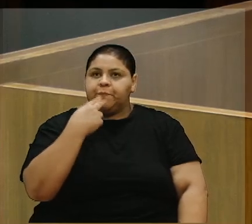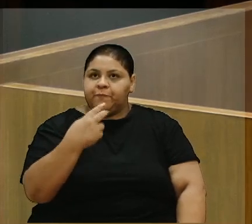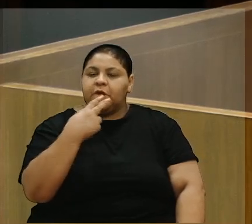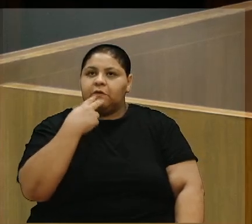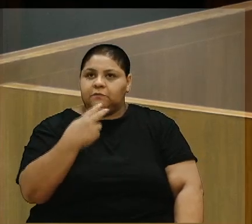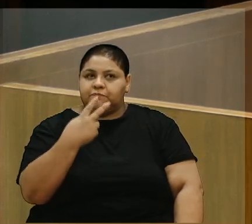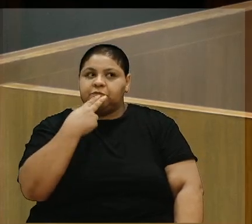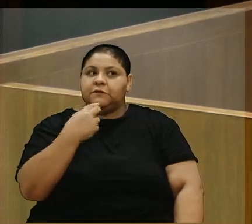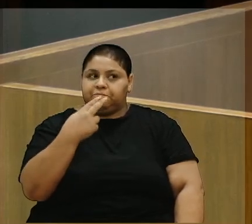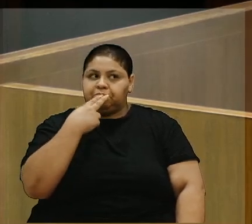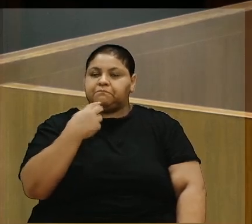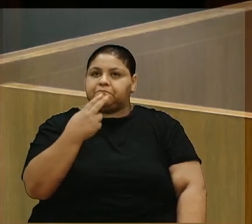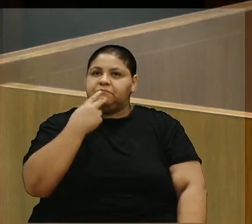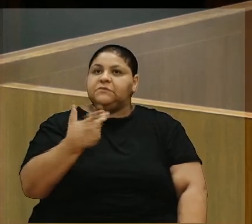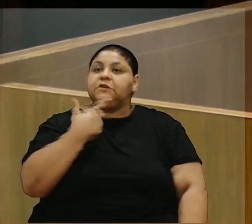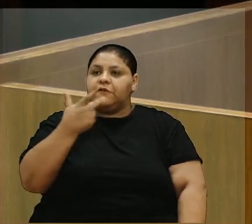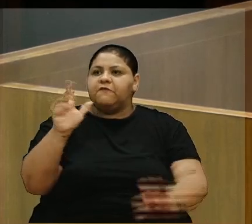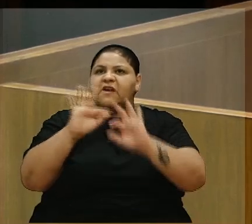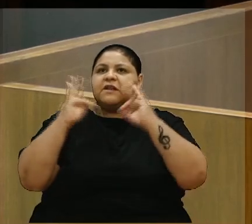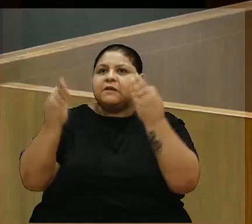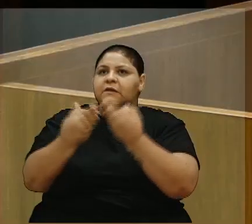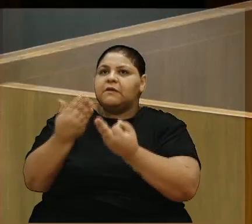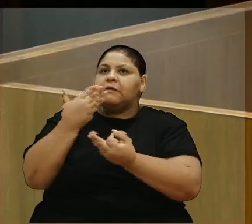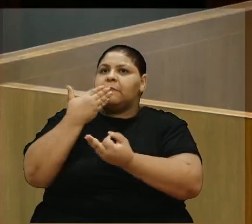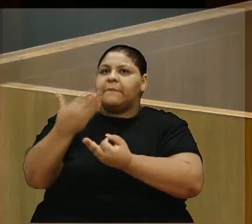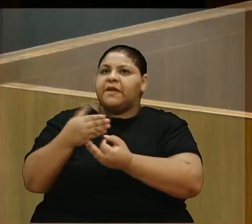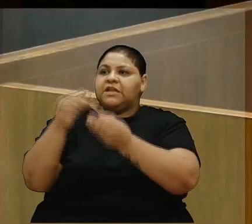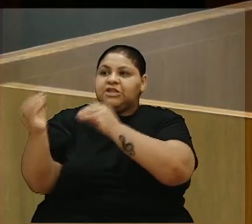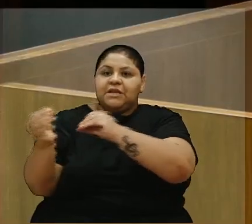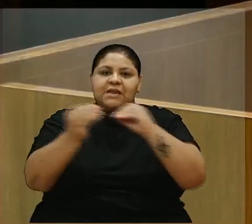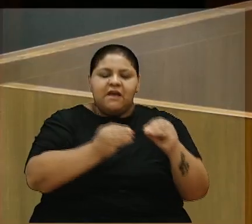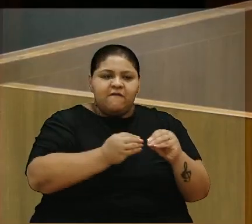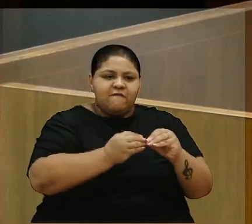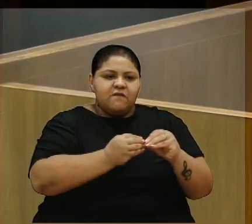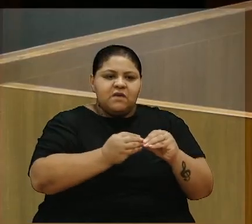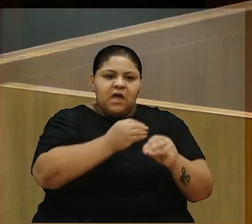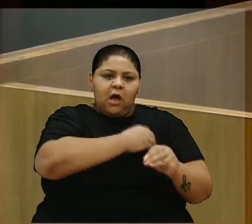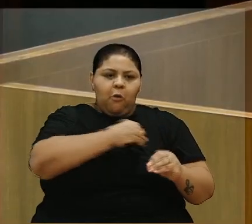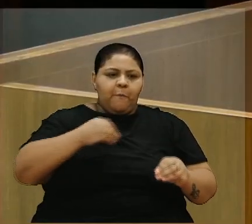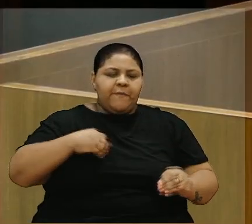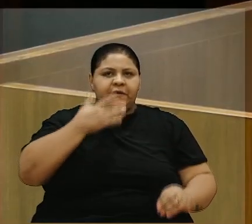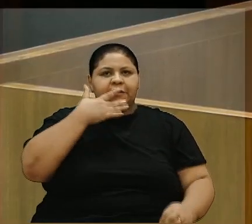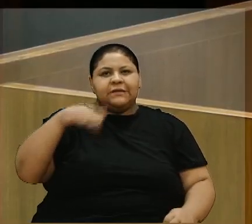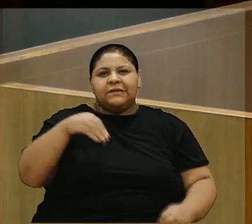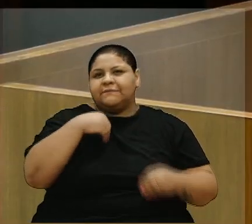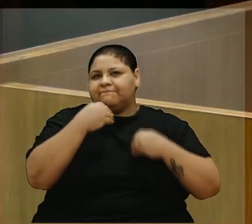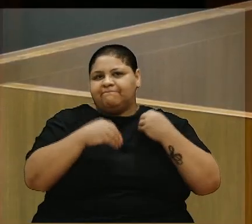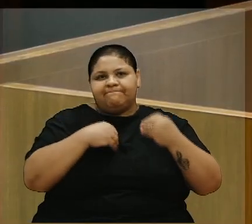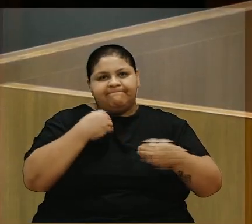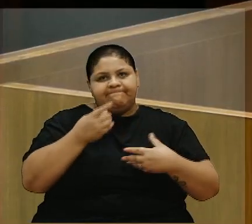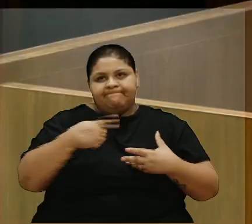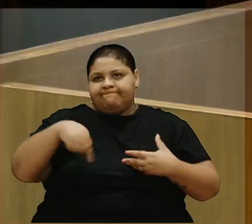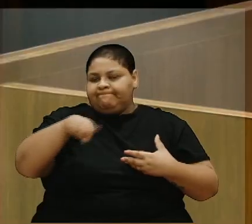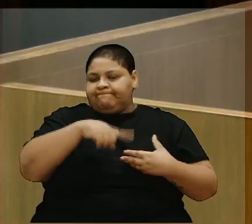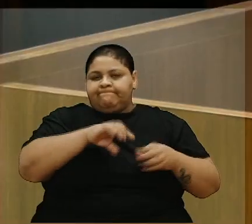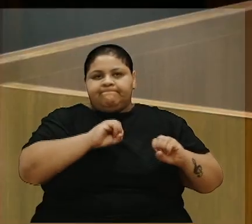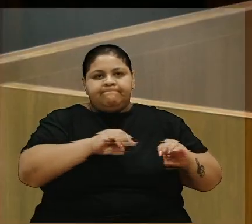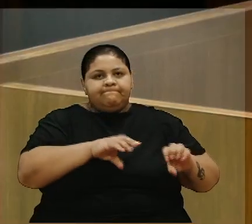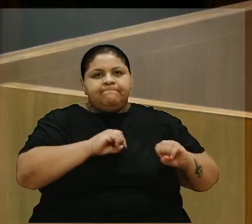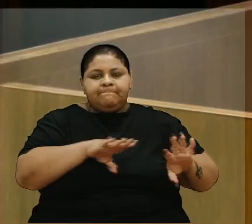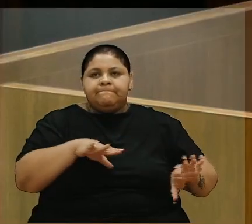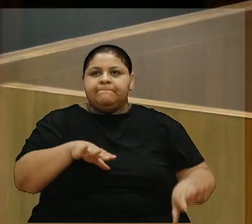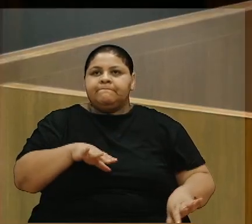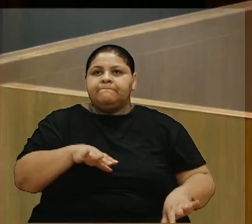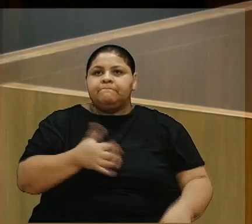ela diz? Fala com a família e pede que a família leve ao pediatra. Então, sinto dizer que a nossa educação